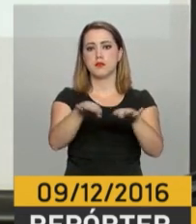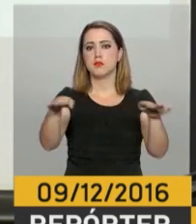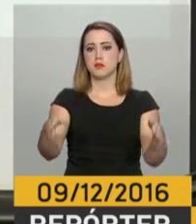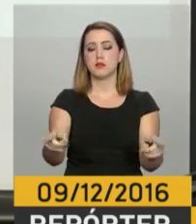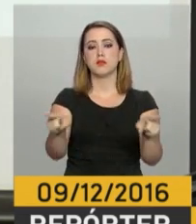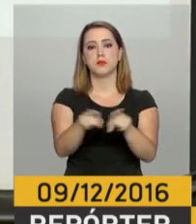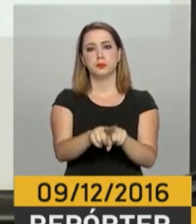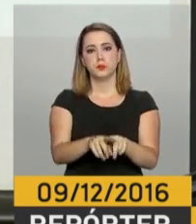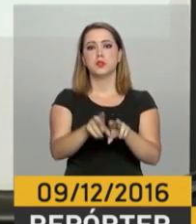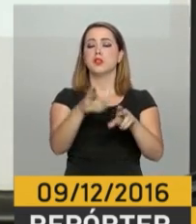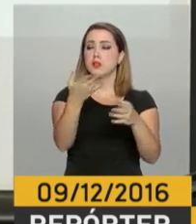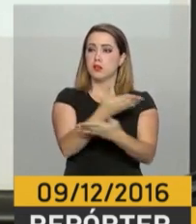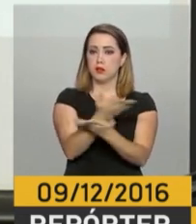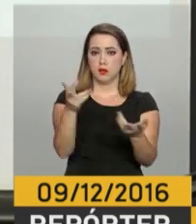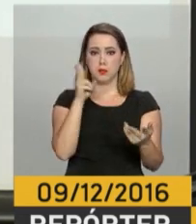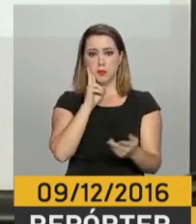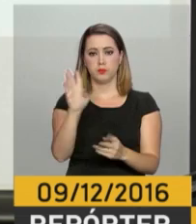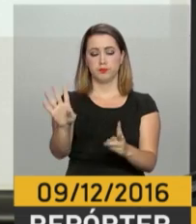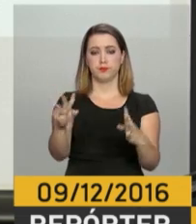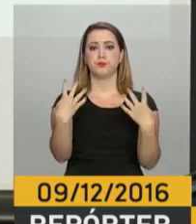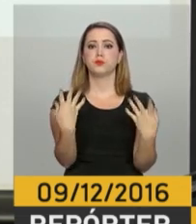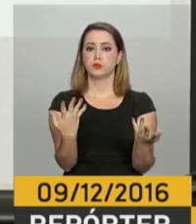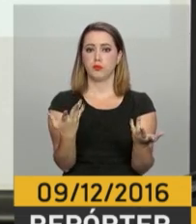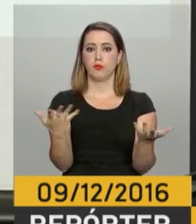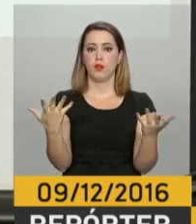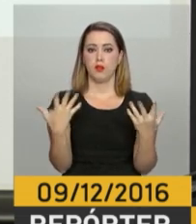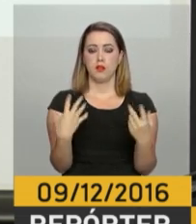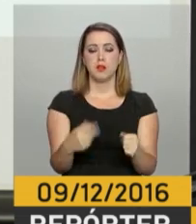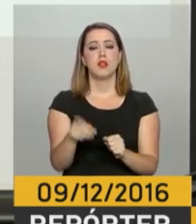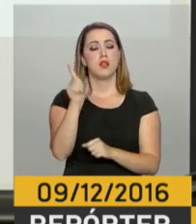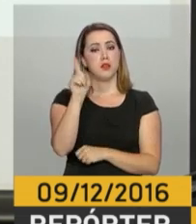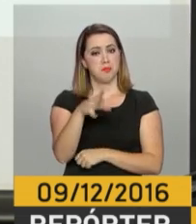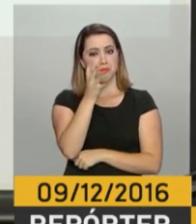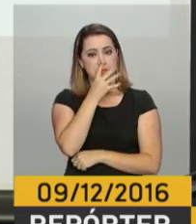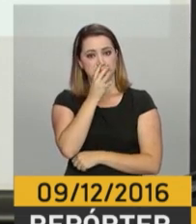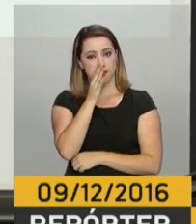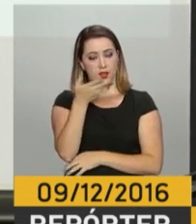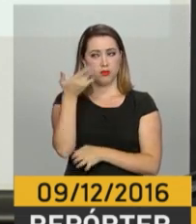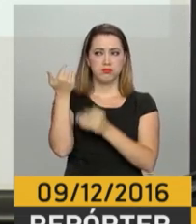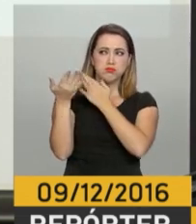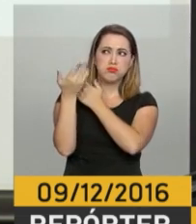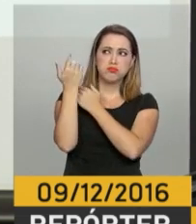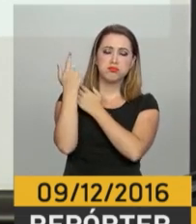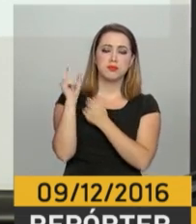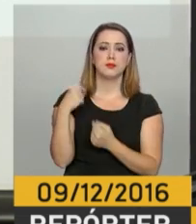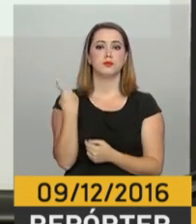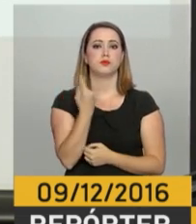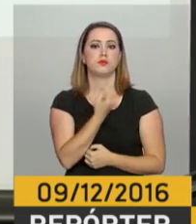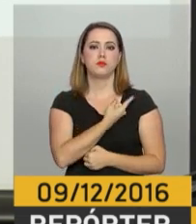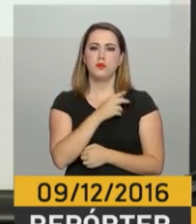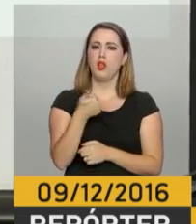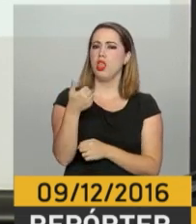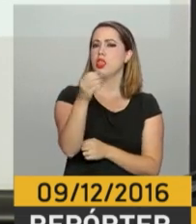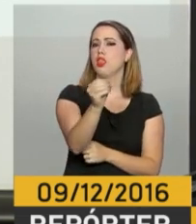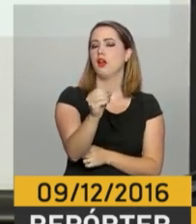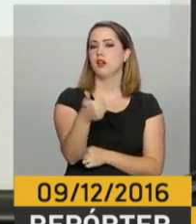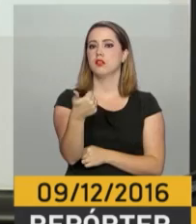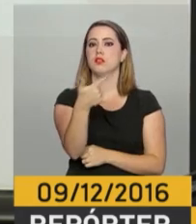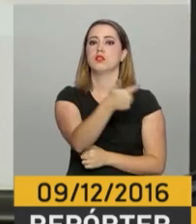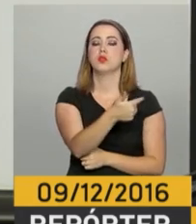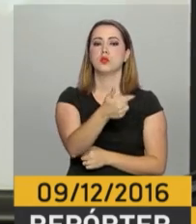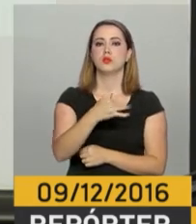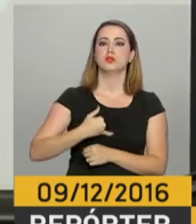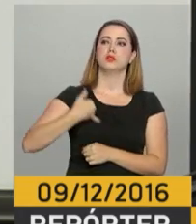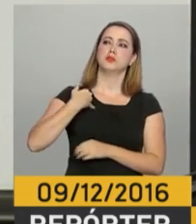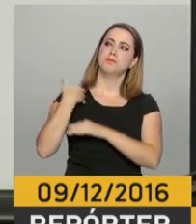auditório. Aliás, é interessante, viu, governador, há tempos atrás, algum tempo, 10, 12 anos atrás, eu falava com o presidente de